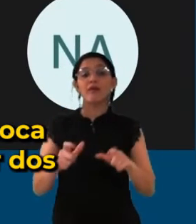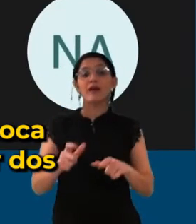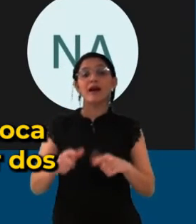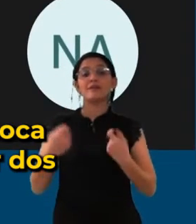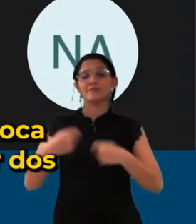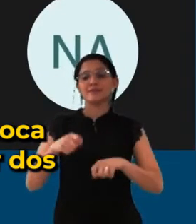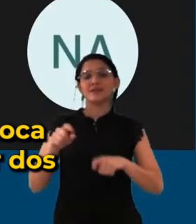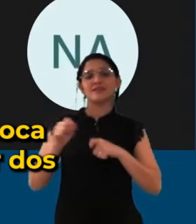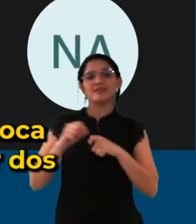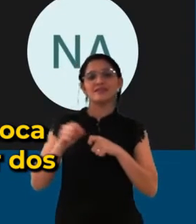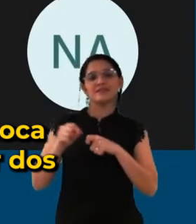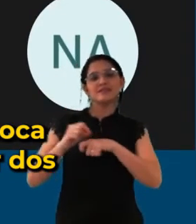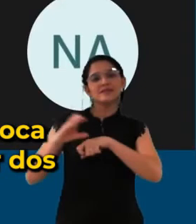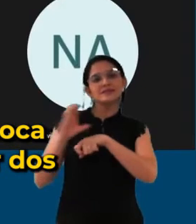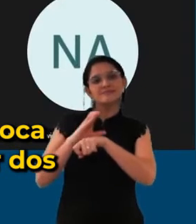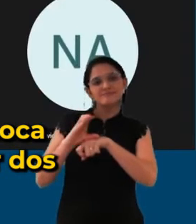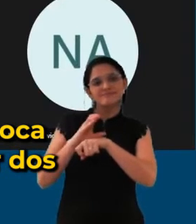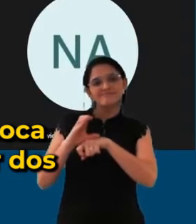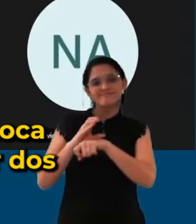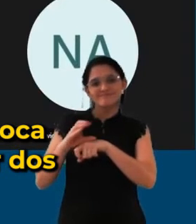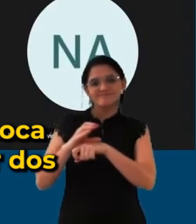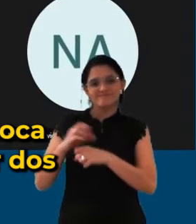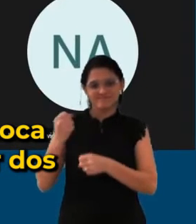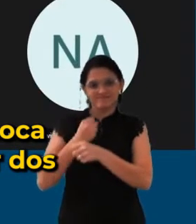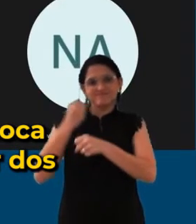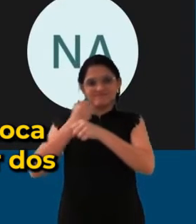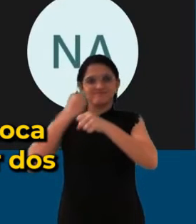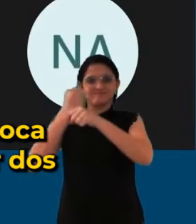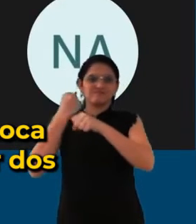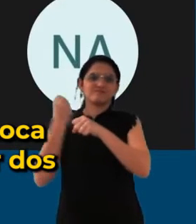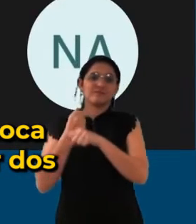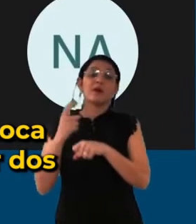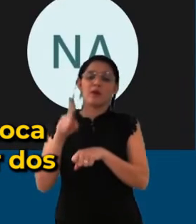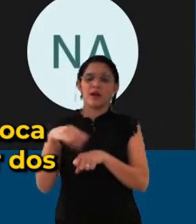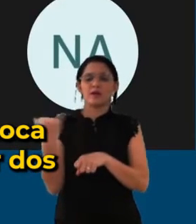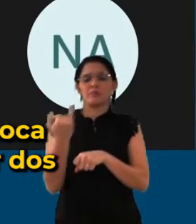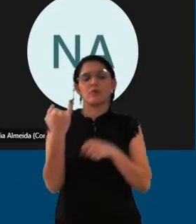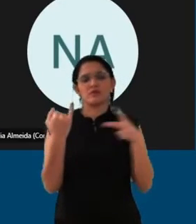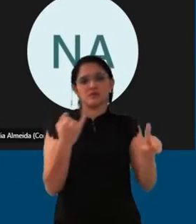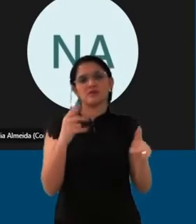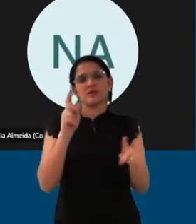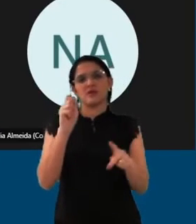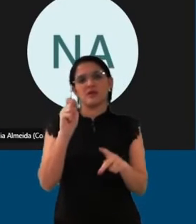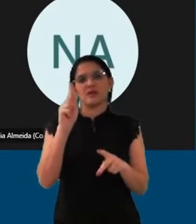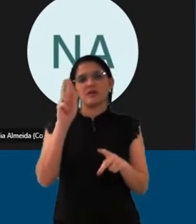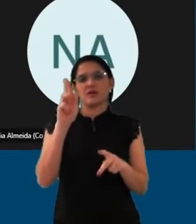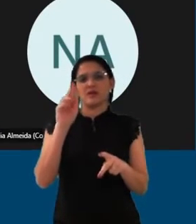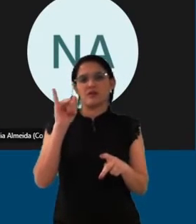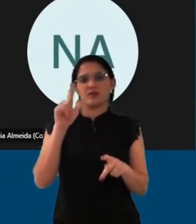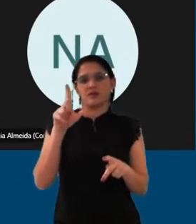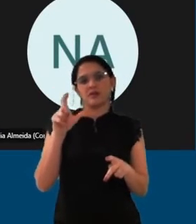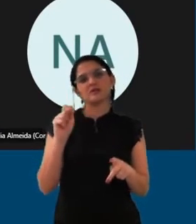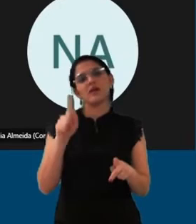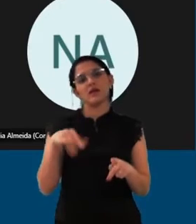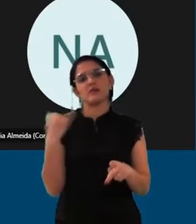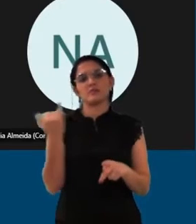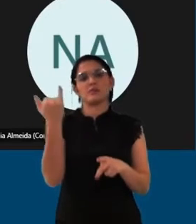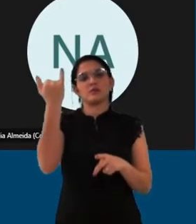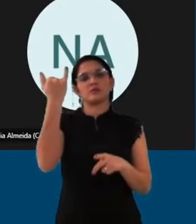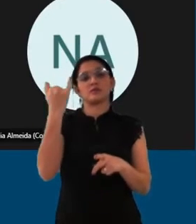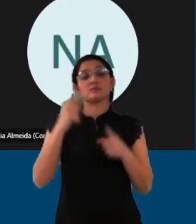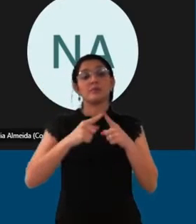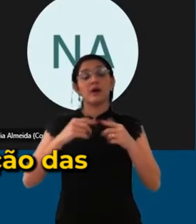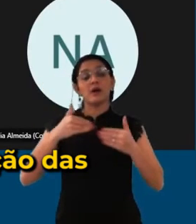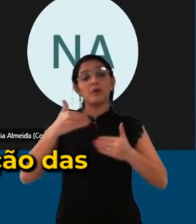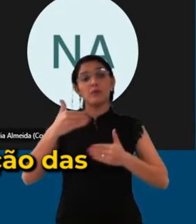cimento, com as características que existiam na época, se tornou muito importante. No transcorrer dos anos, aí, como o Alisson